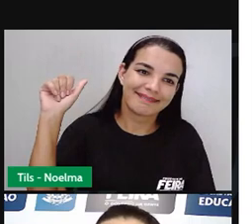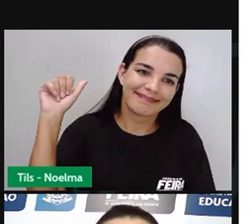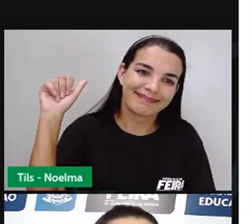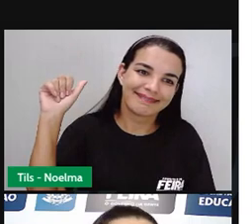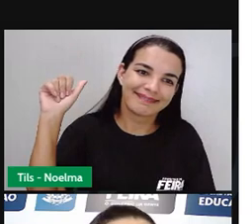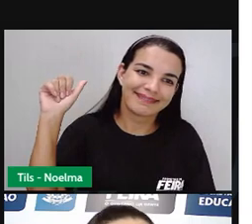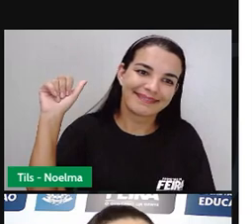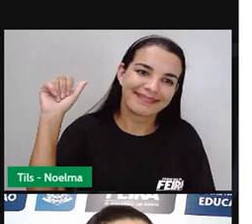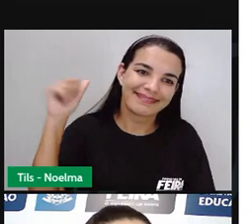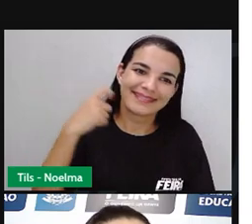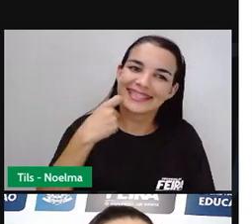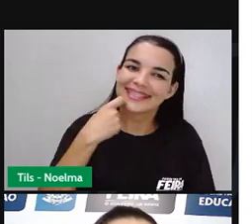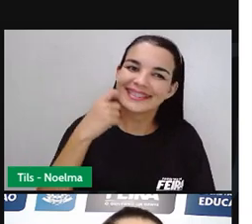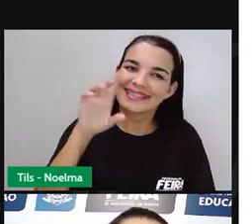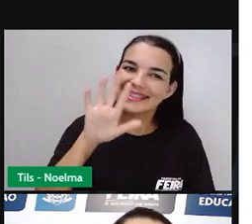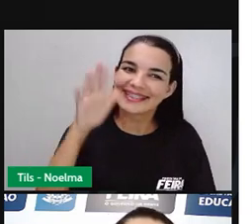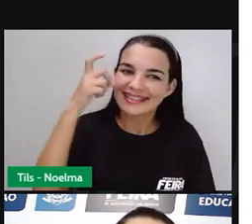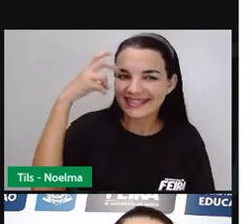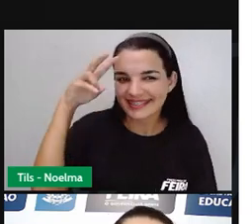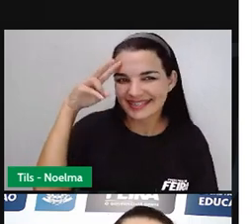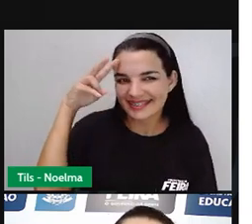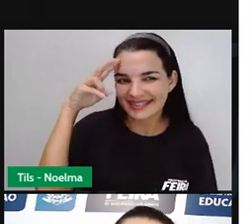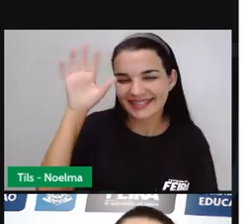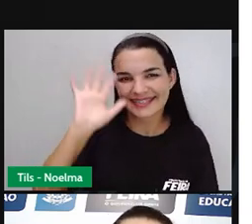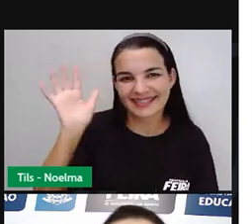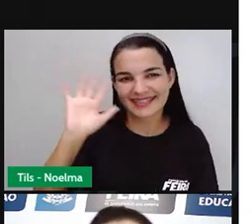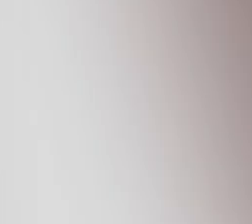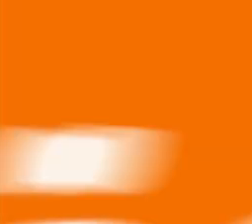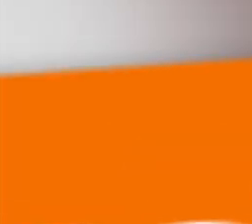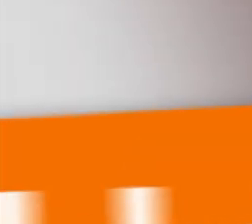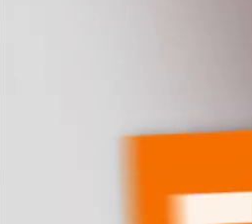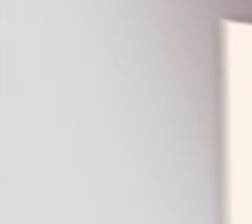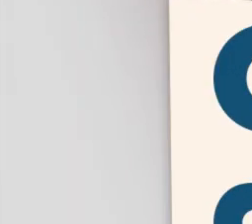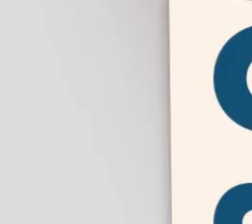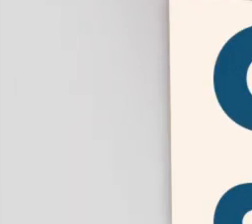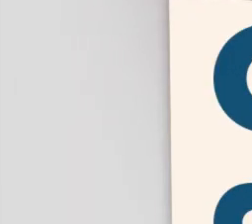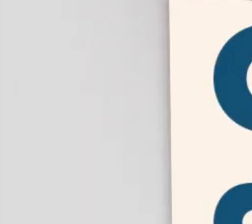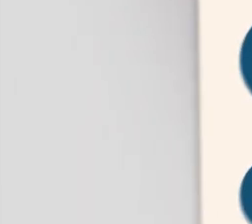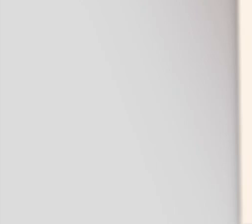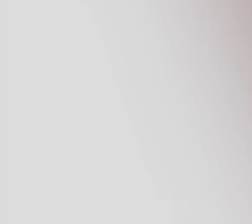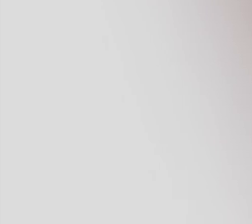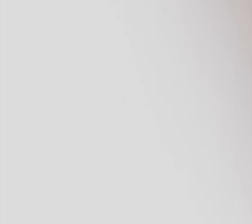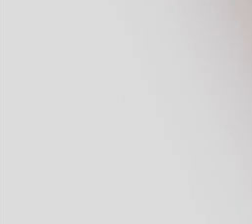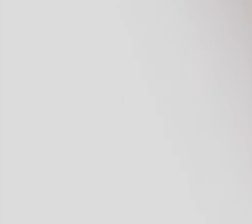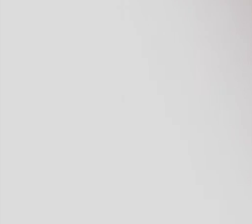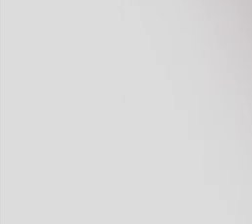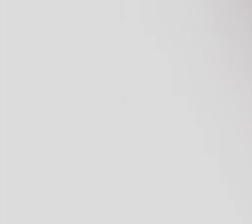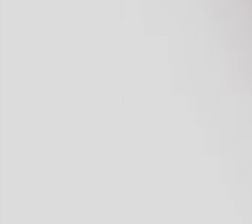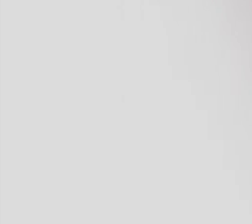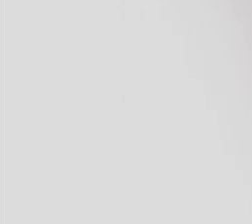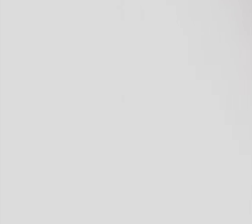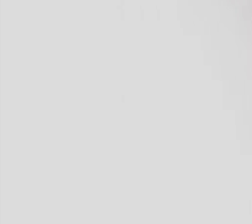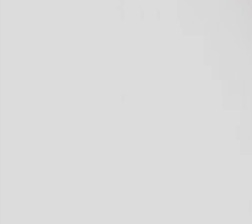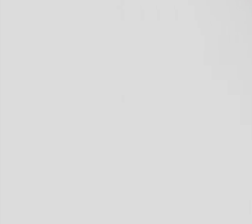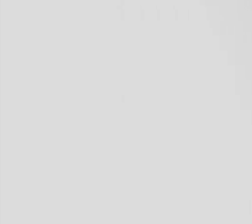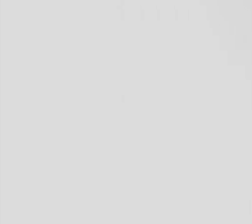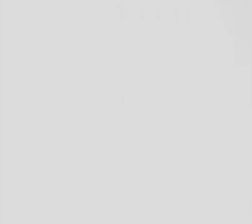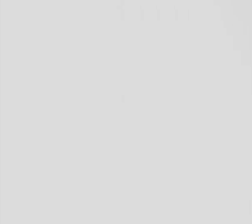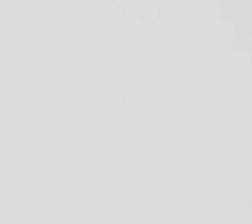Até mais, Até segunda-feira. Tchau, tchau. Tchau. Tchau. Tchau. Tchau. Tchau.